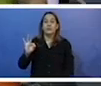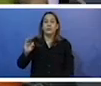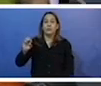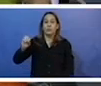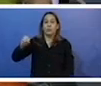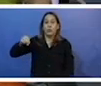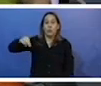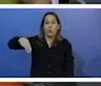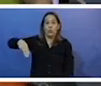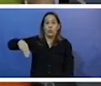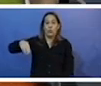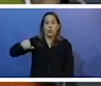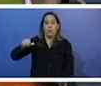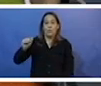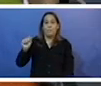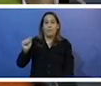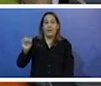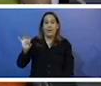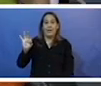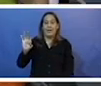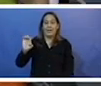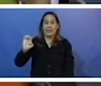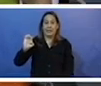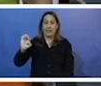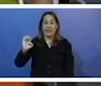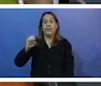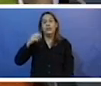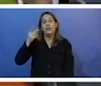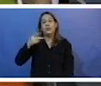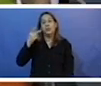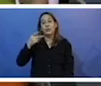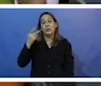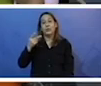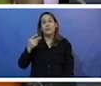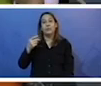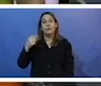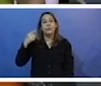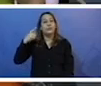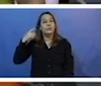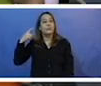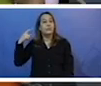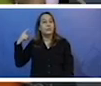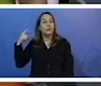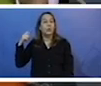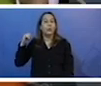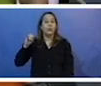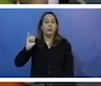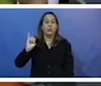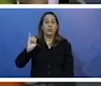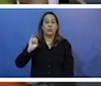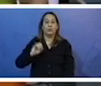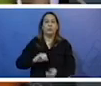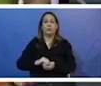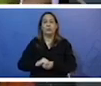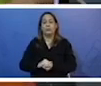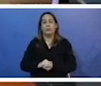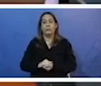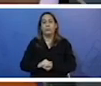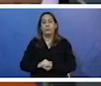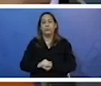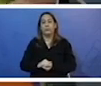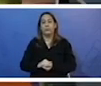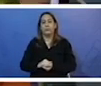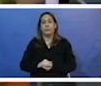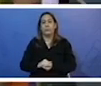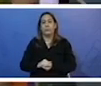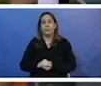escrever tomate, mas quando falamos, acabamos falando assim, vamos lá comprar tomate? Tá vendo? Sai o